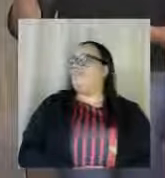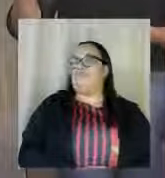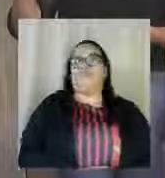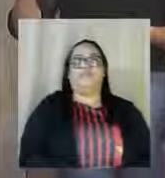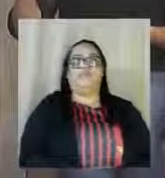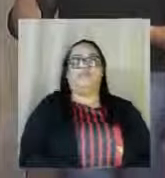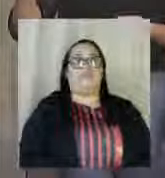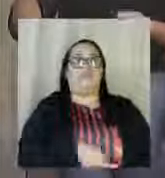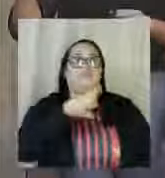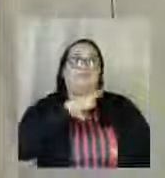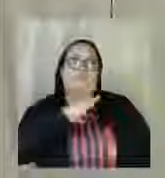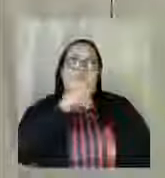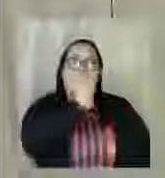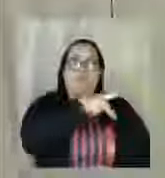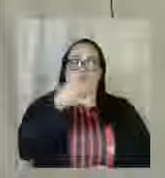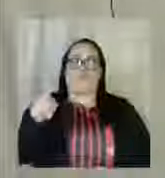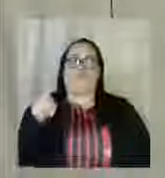Eu tenho um professor.